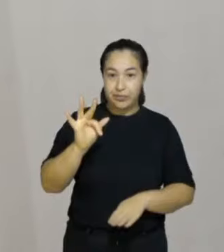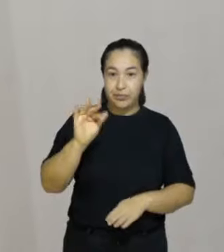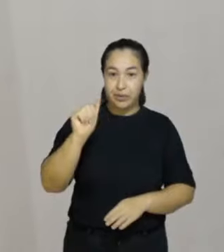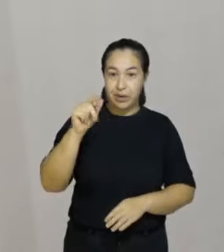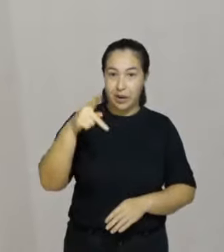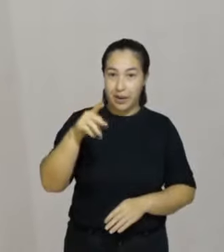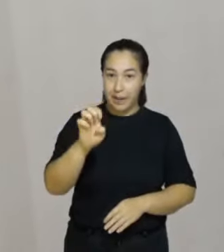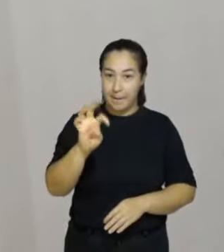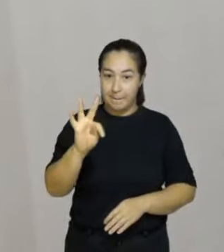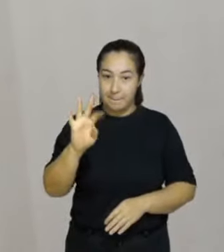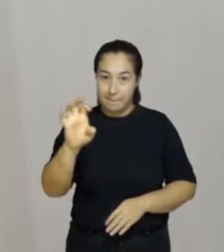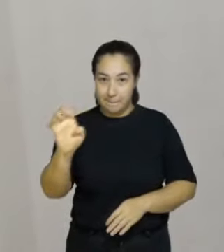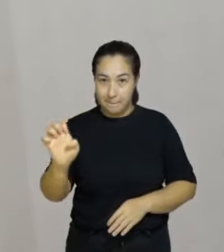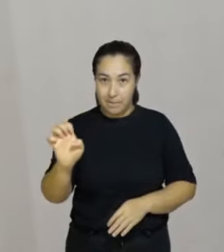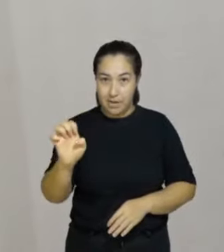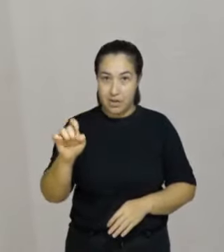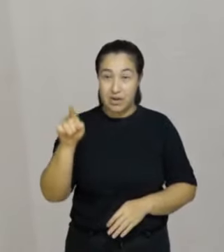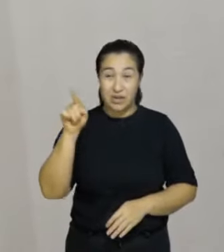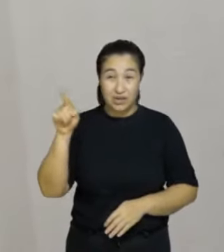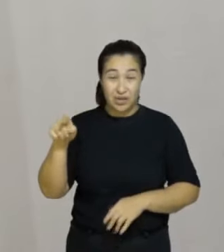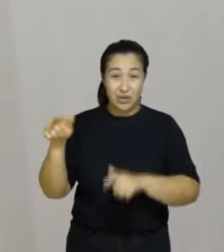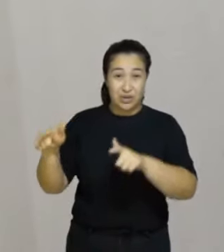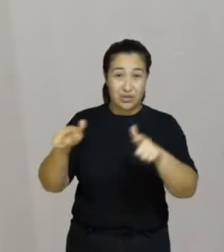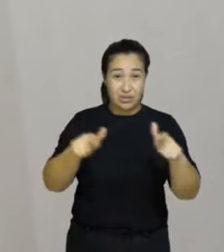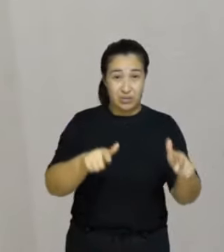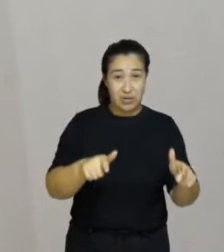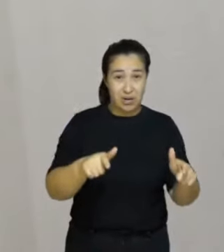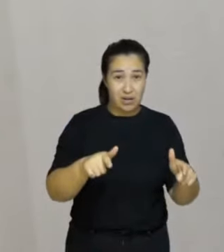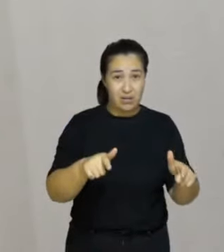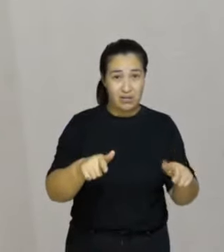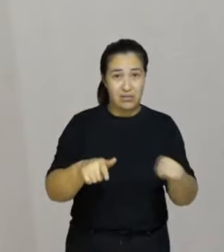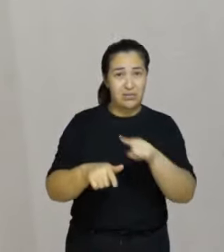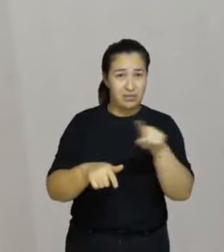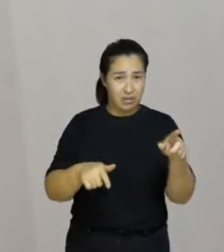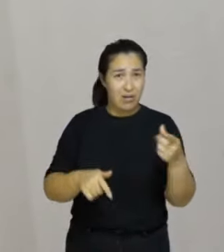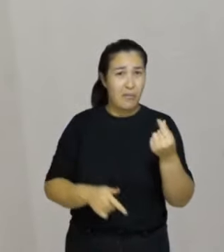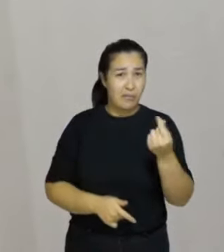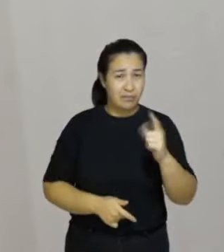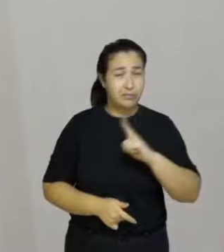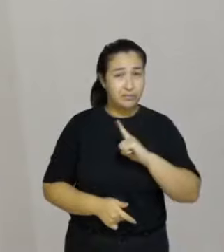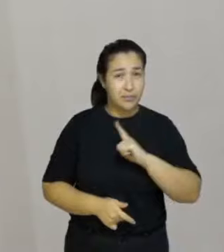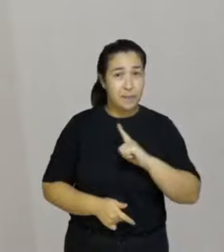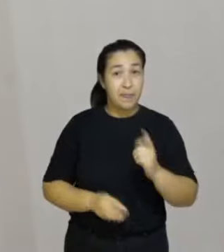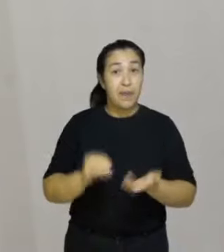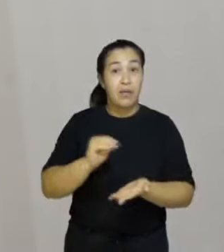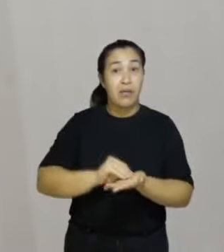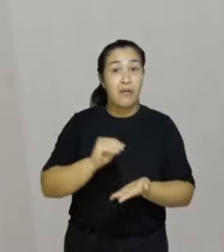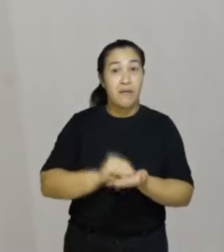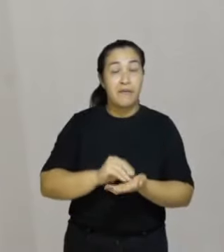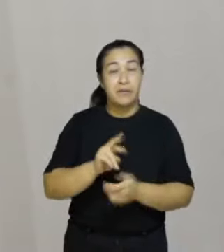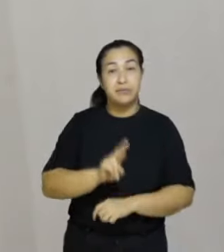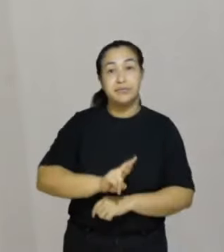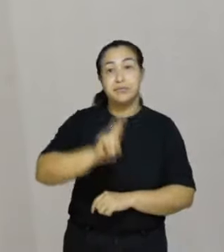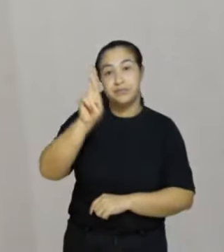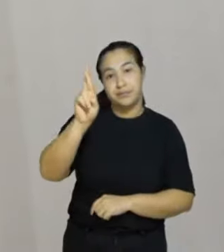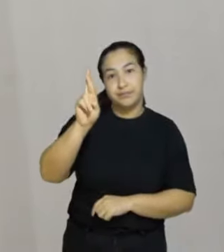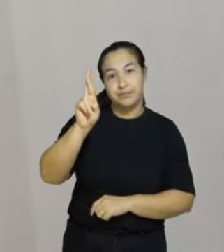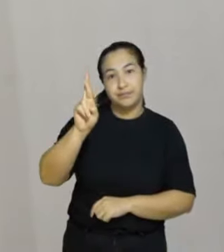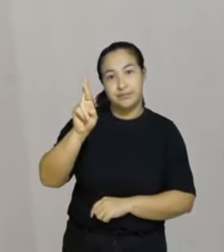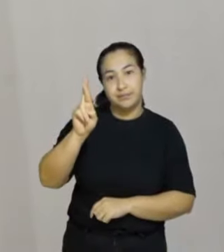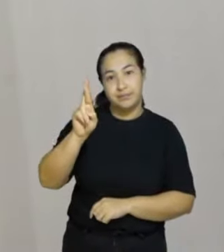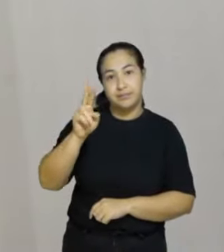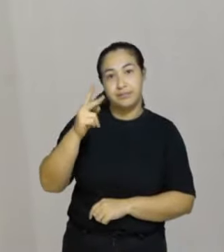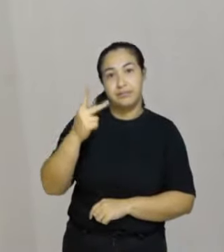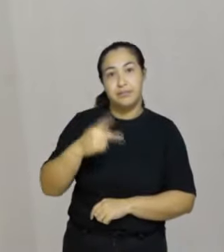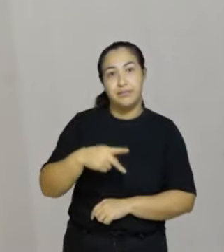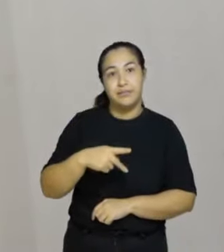Então não venham dizer que não há recursos. O que falta é senso de responsabilidade, de